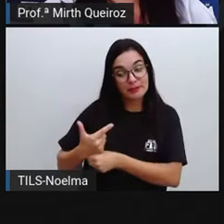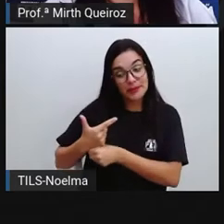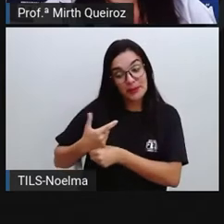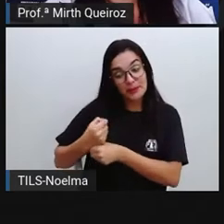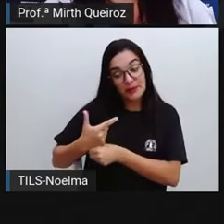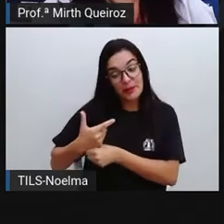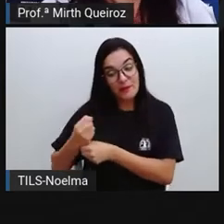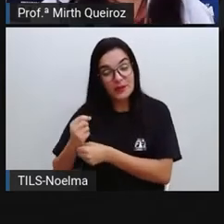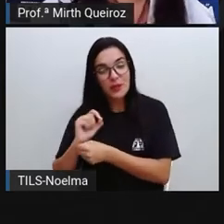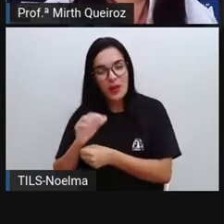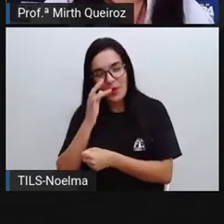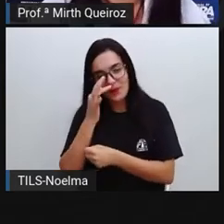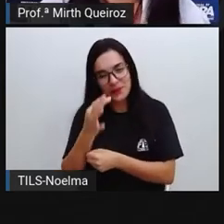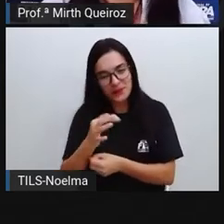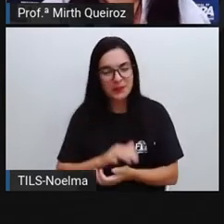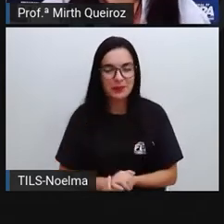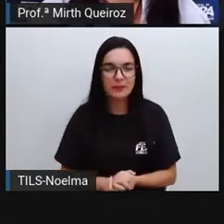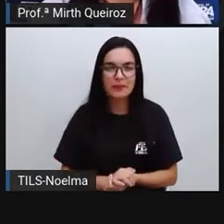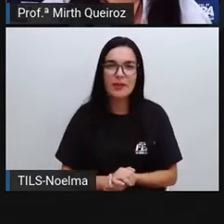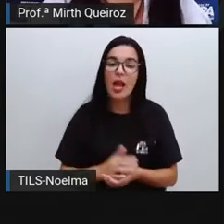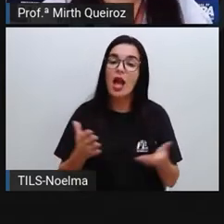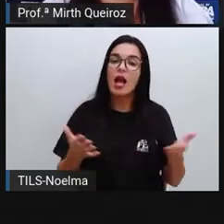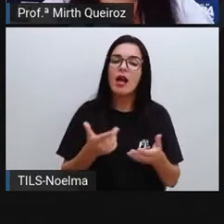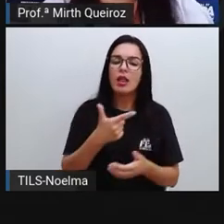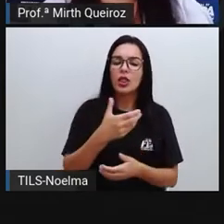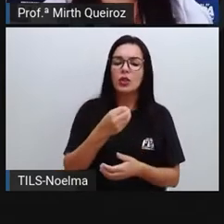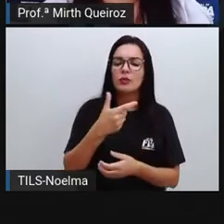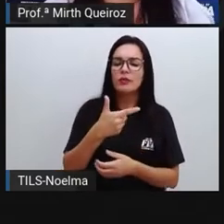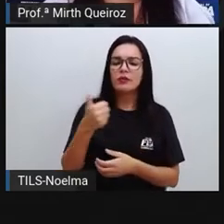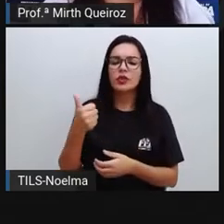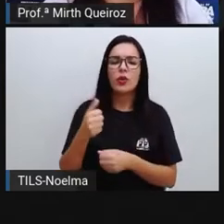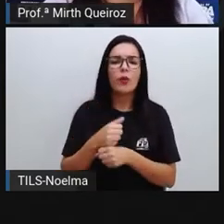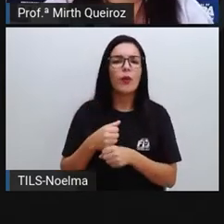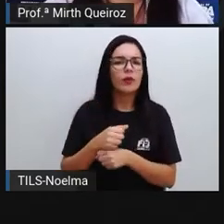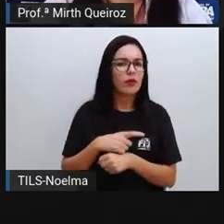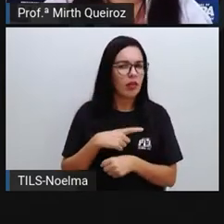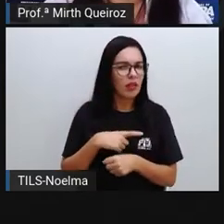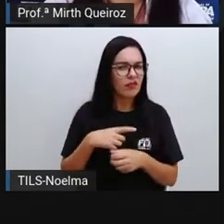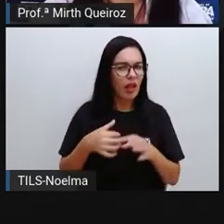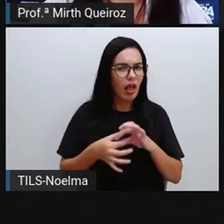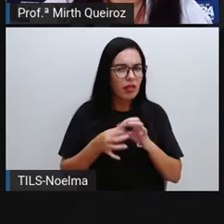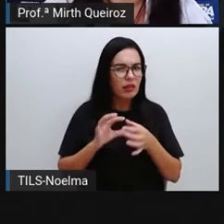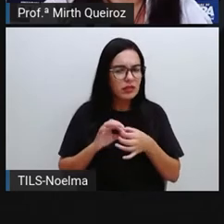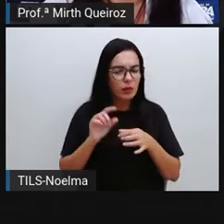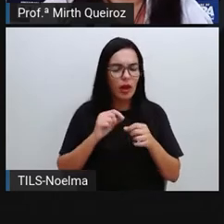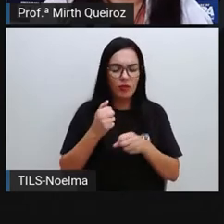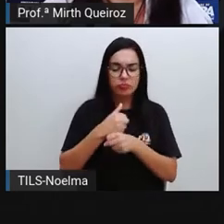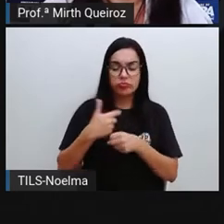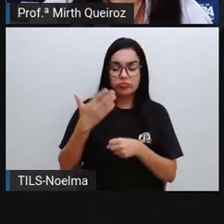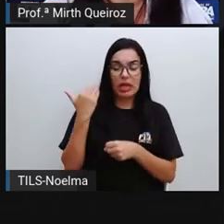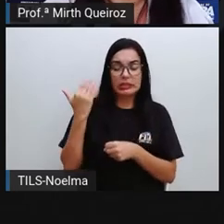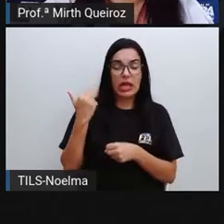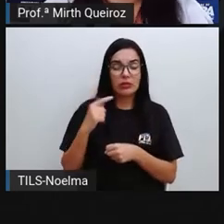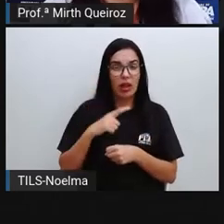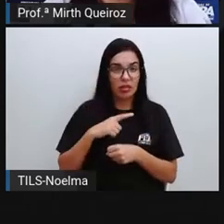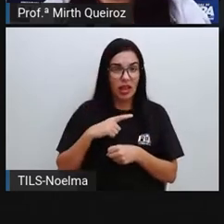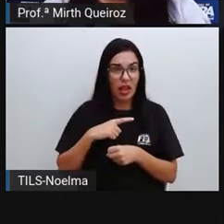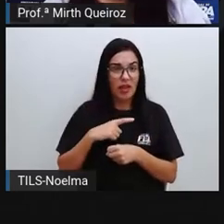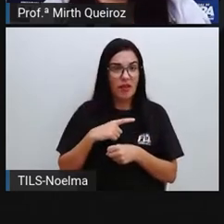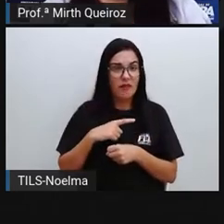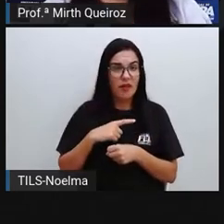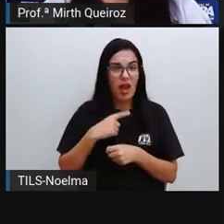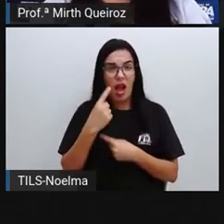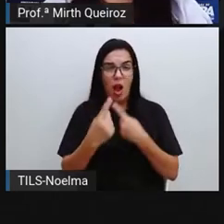Para o futuro. E em 2021, será que em relação ao ano 2020 teve